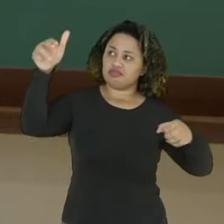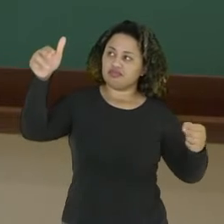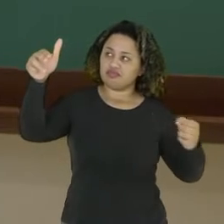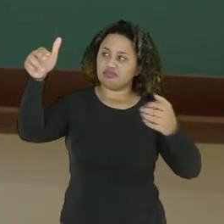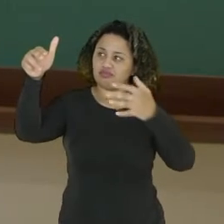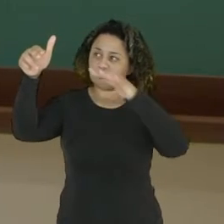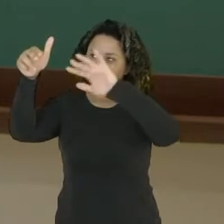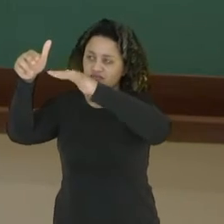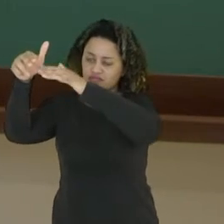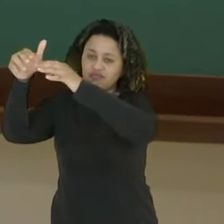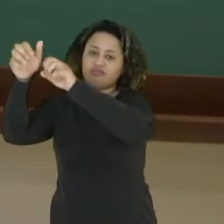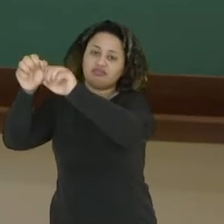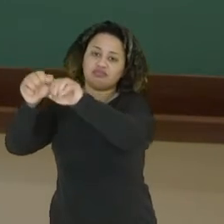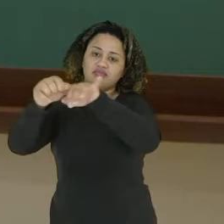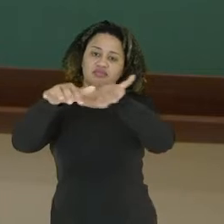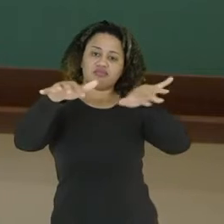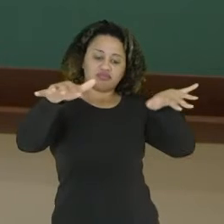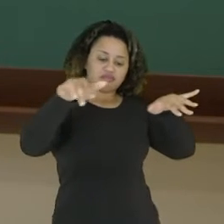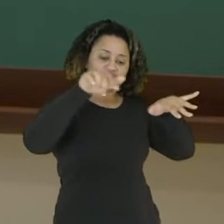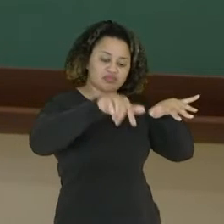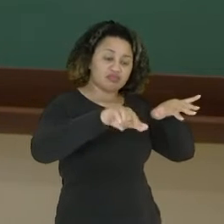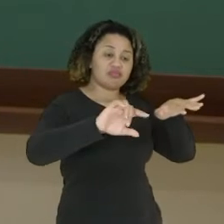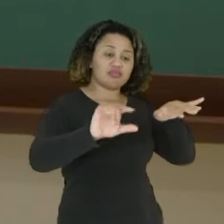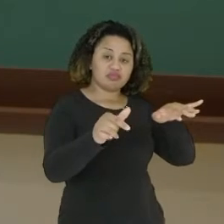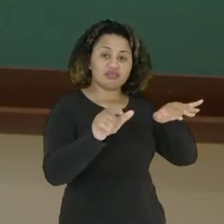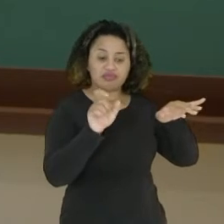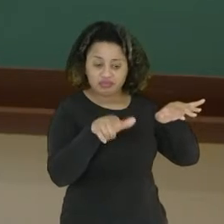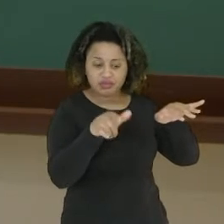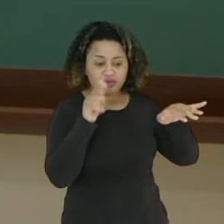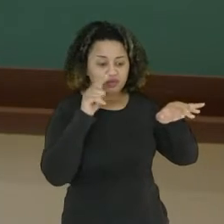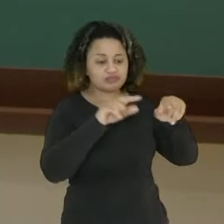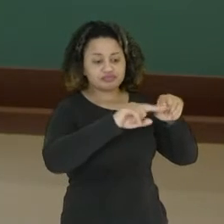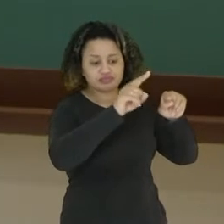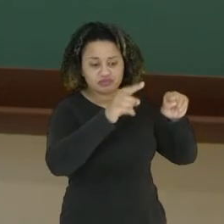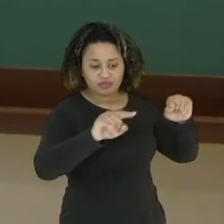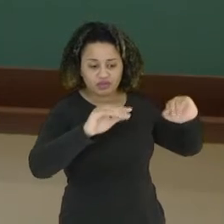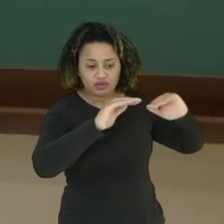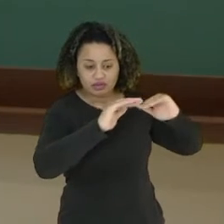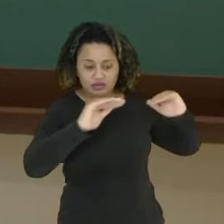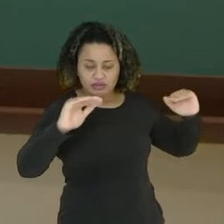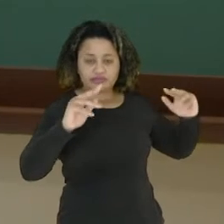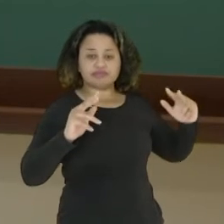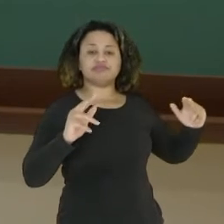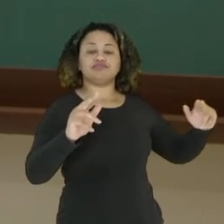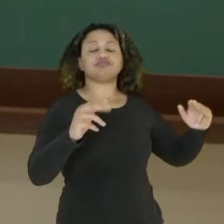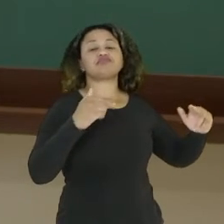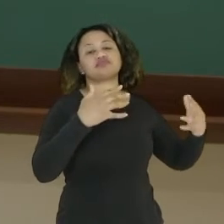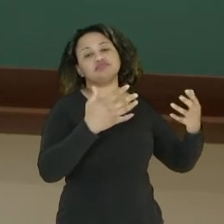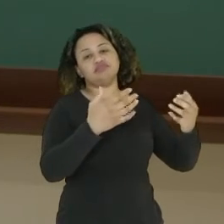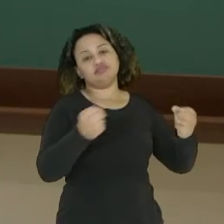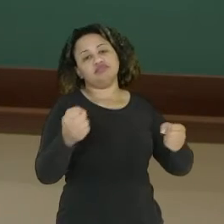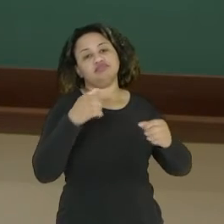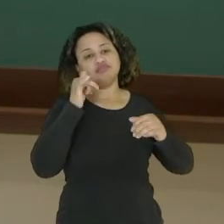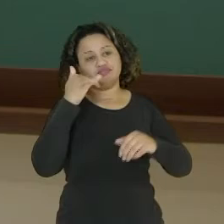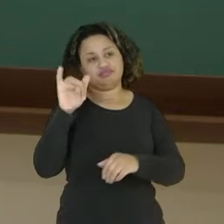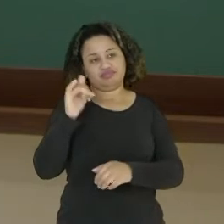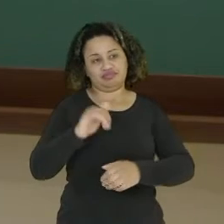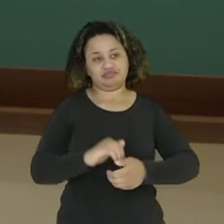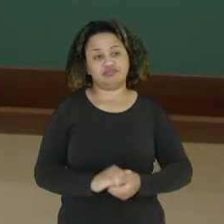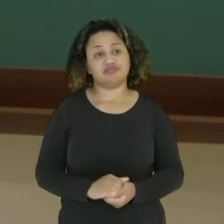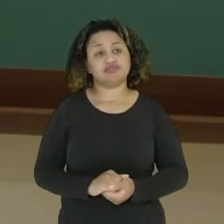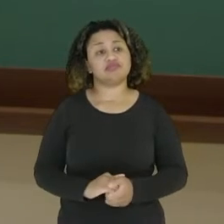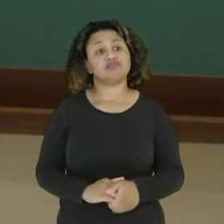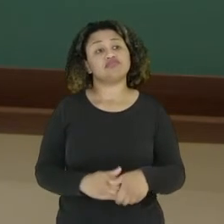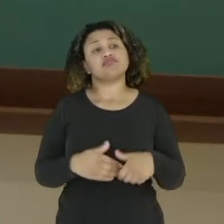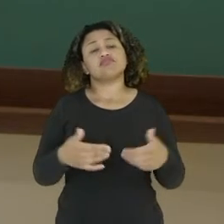ter a mesma frequência, ocorre uma ressonância, frequências iguais, e aí um absorve a energia do outro. Beleza? Então